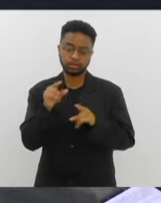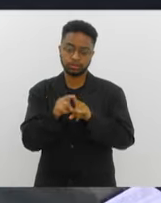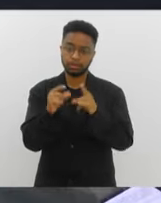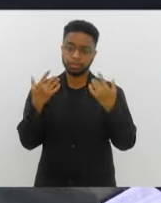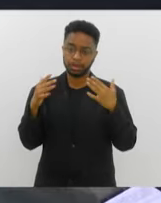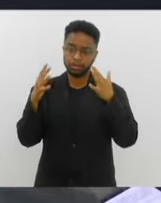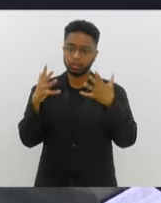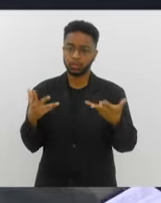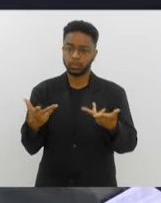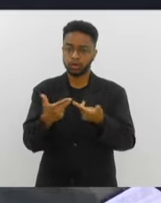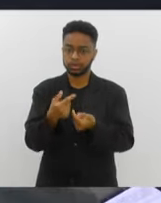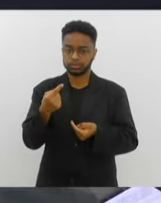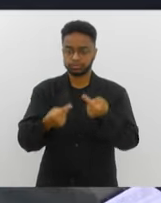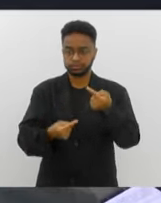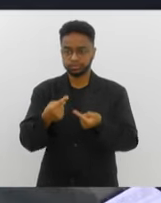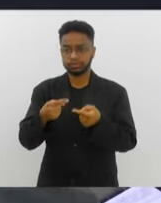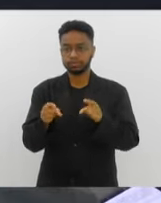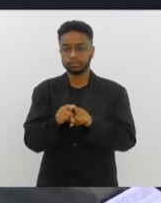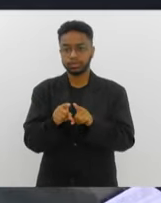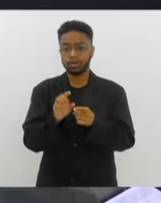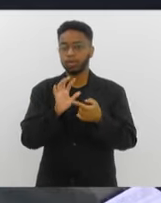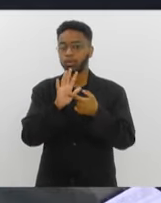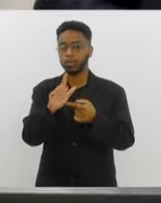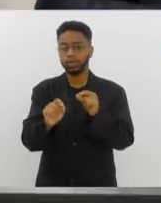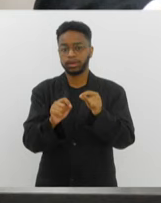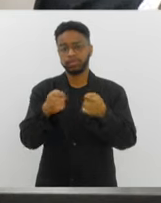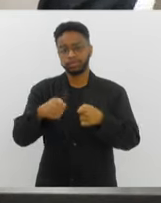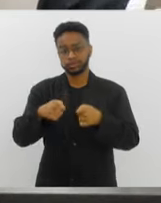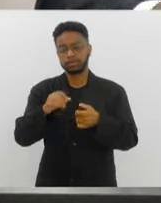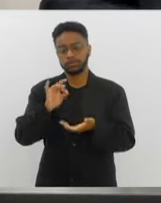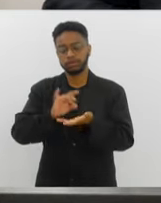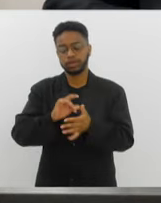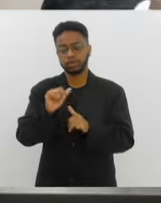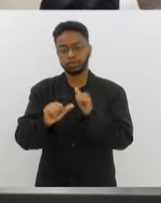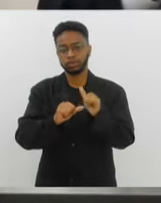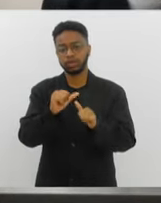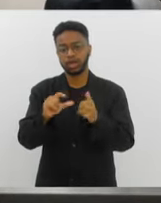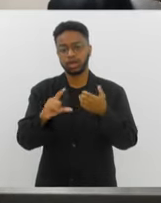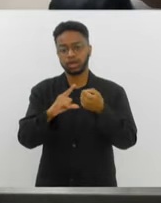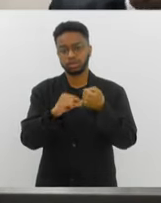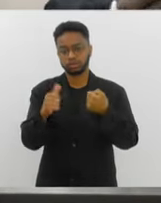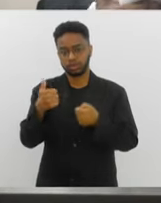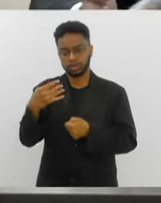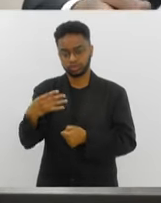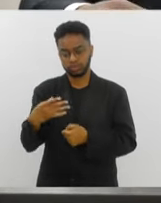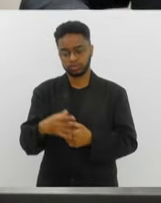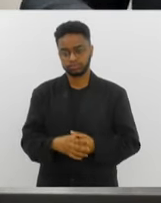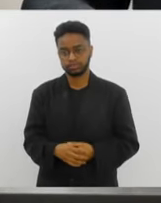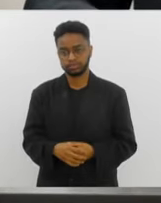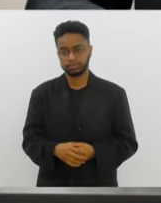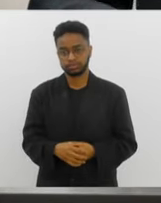uma conclusão madura. Não, e o que torna claro que tem que mexer de fato aí no 14, fica aí